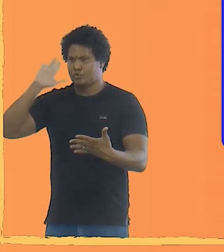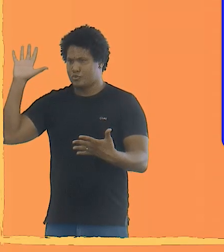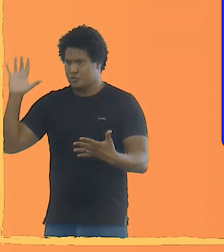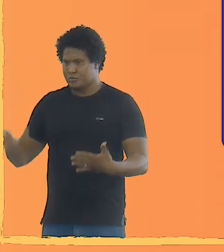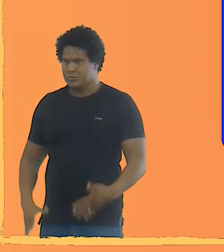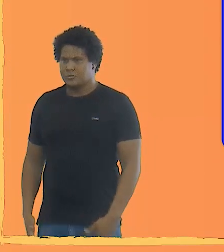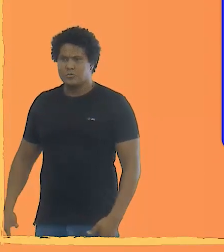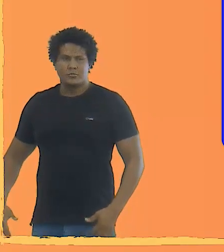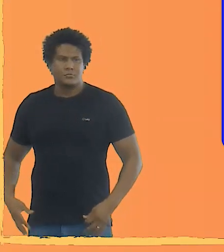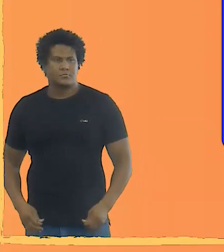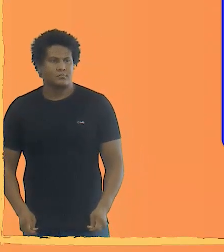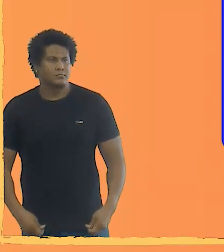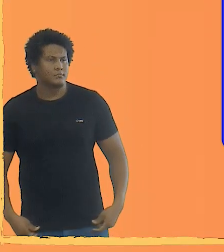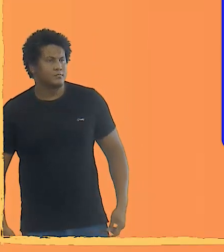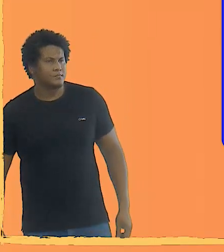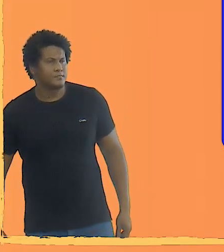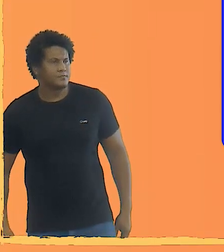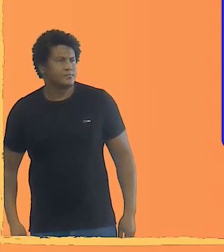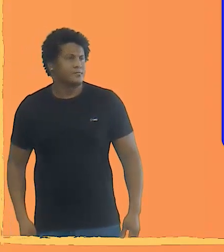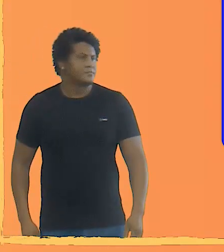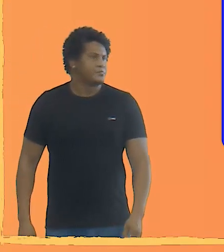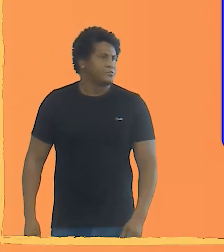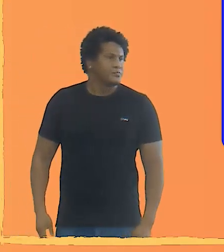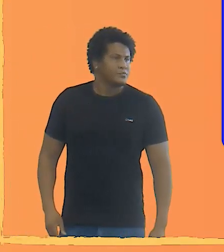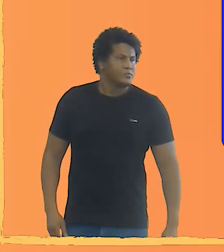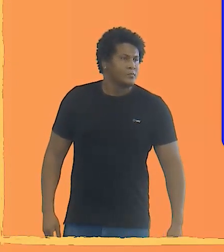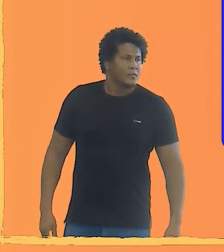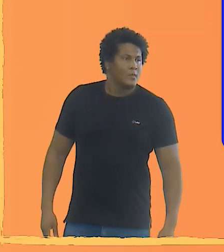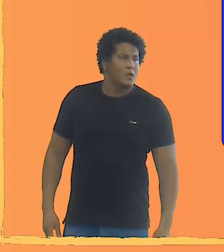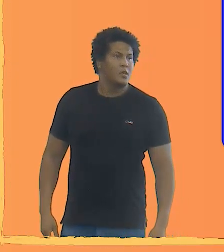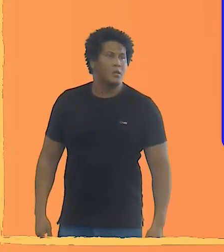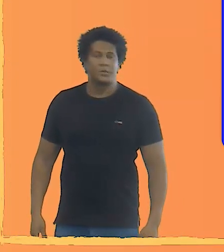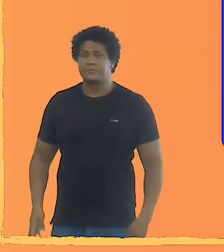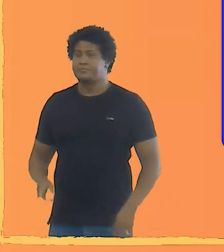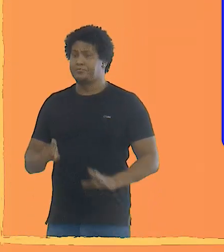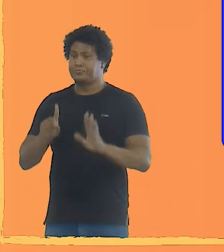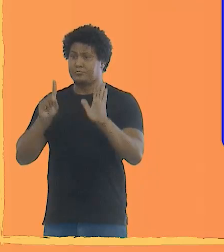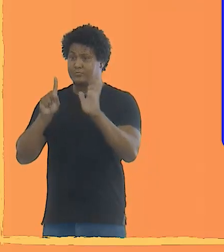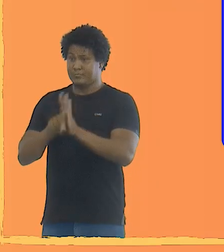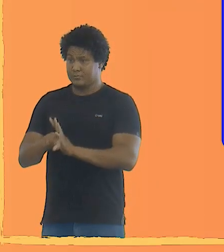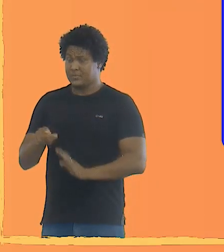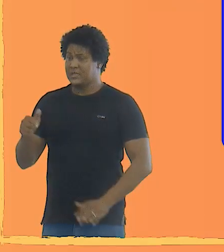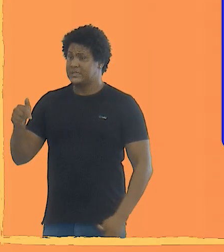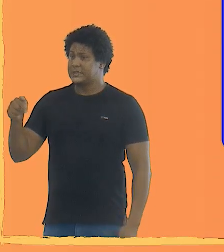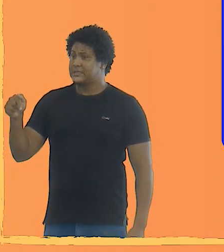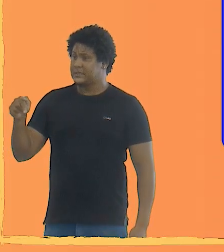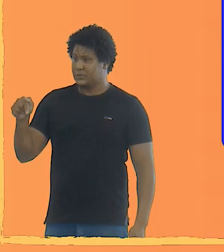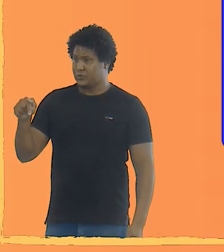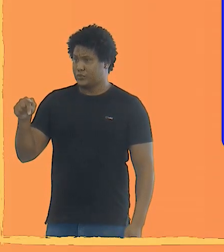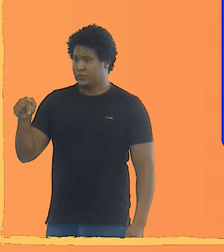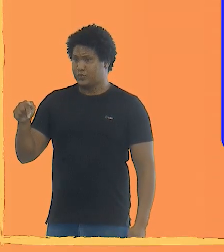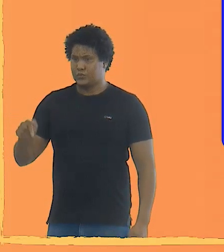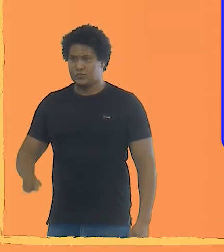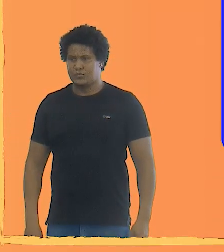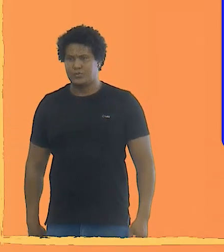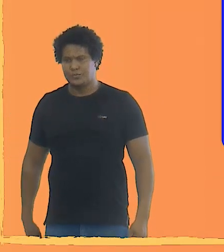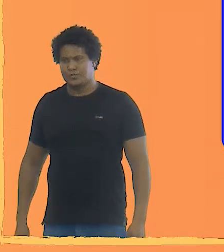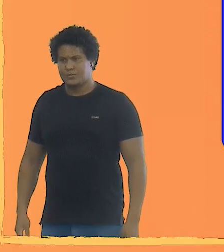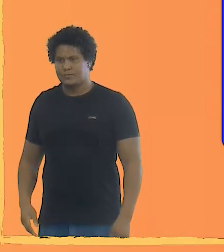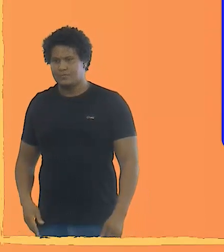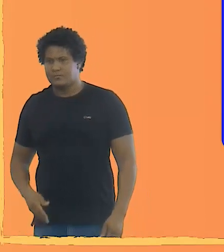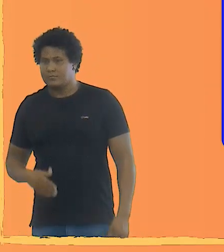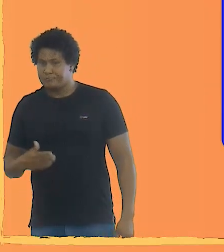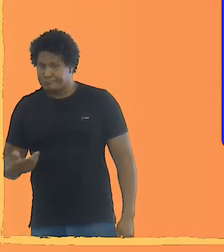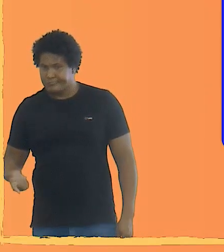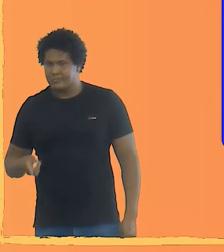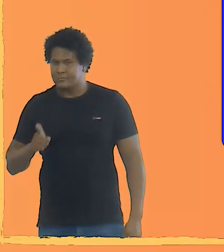para a próxima. Questão de número 7. Gente, questão 7 diz assim: com o objetivo de melhorar o